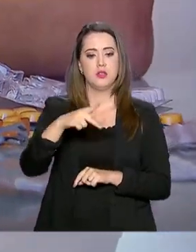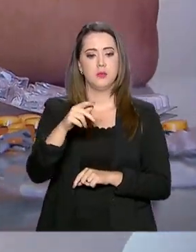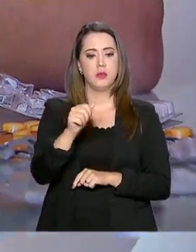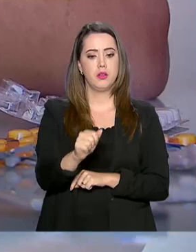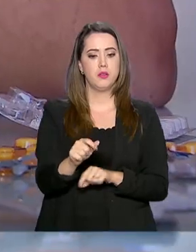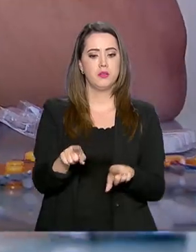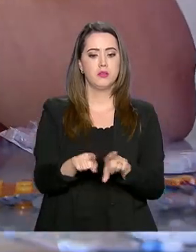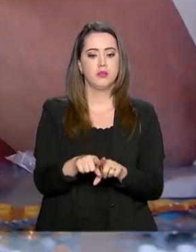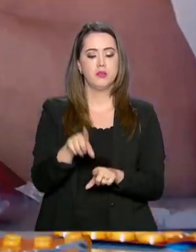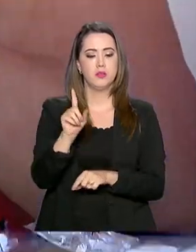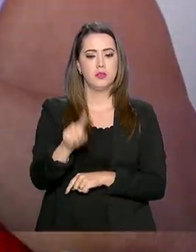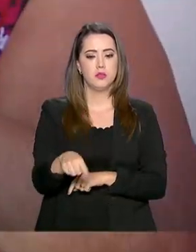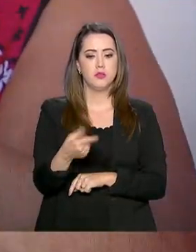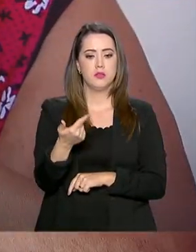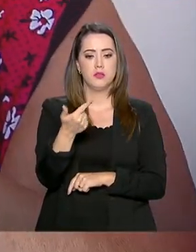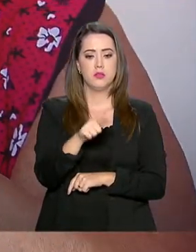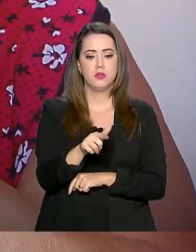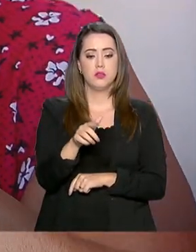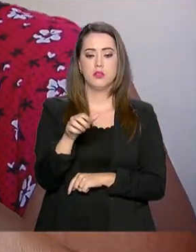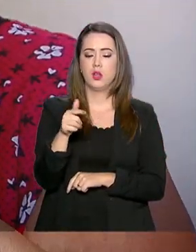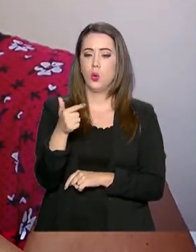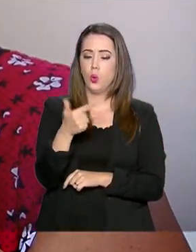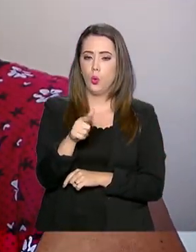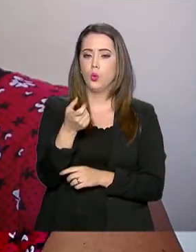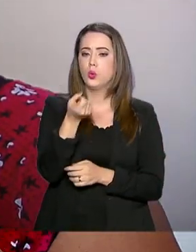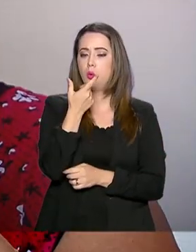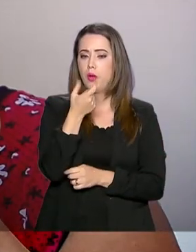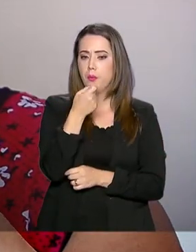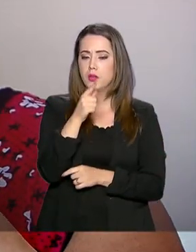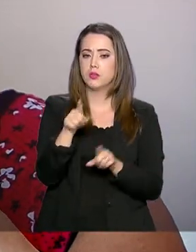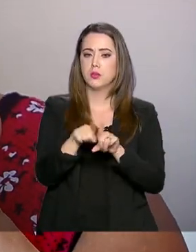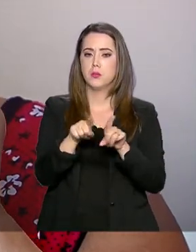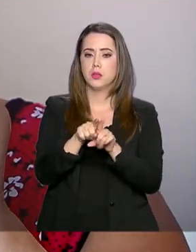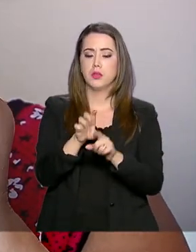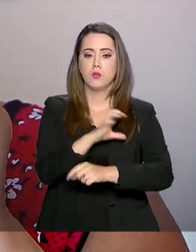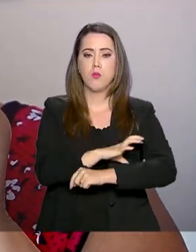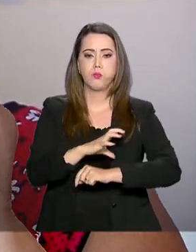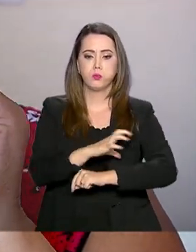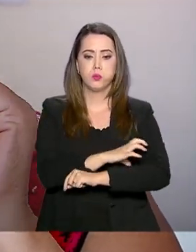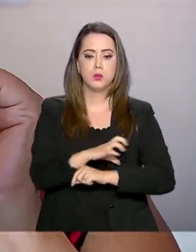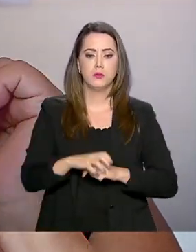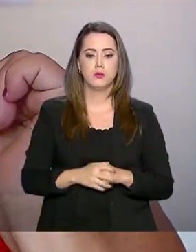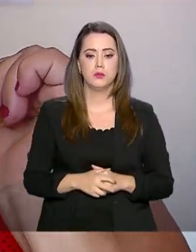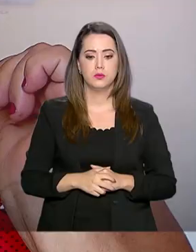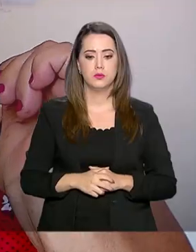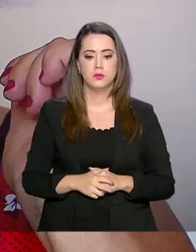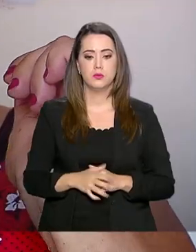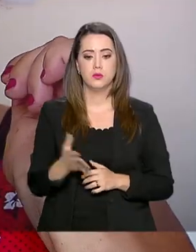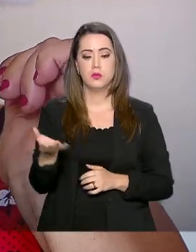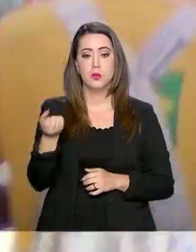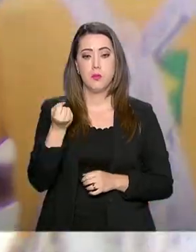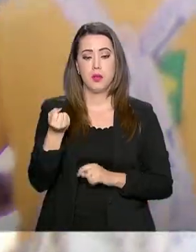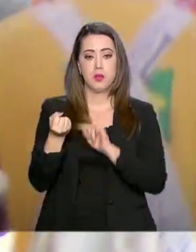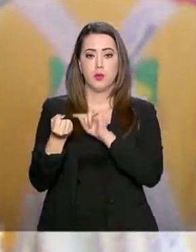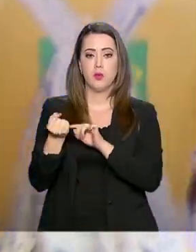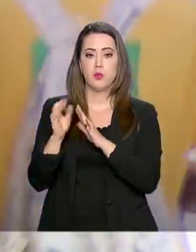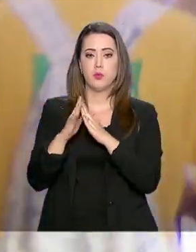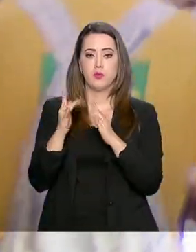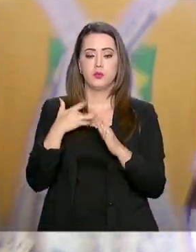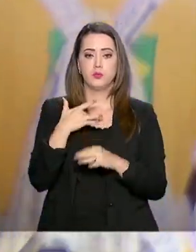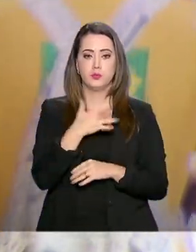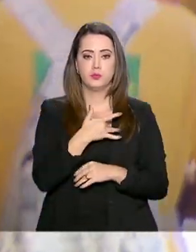e tem o alazatã, que é o da pressão, né? É, que eu pego no governo. A